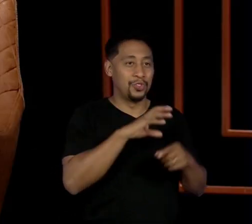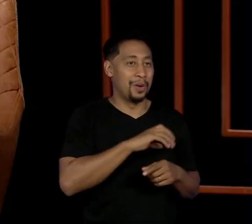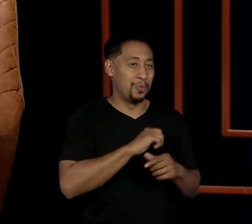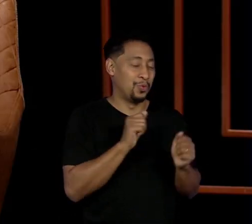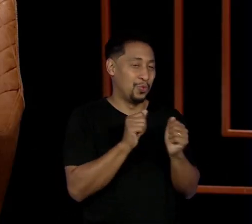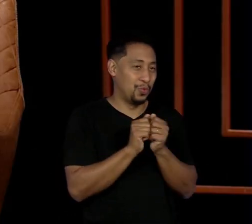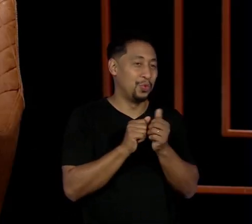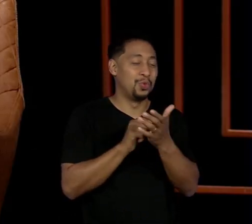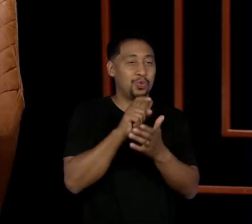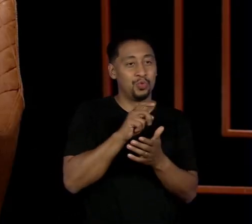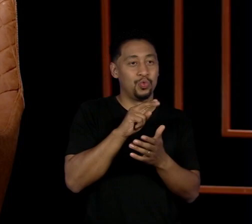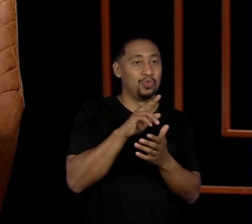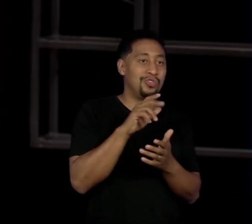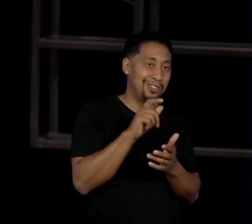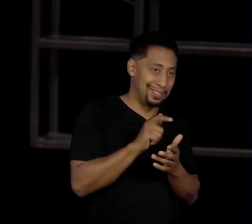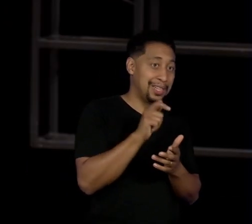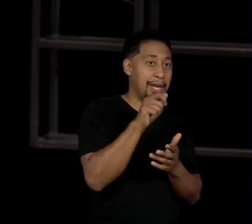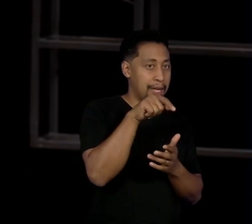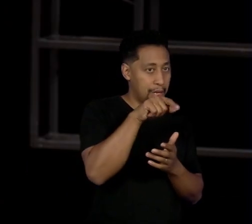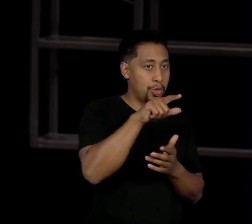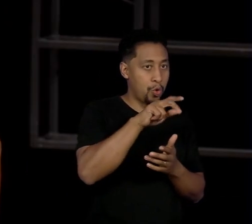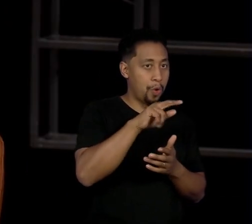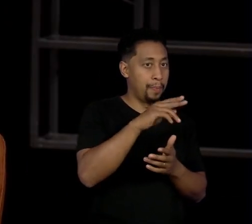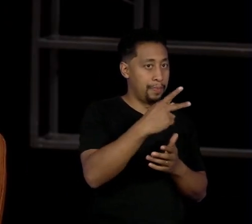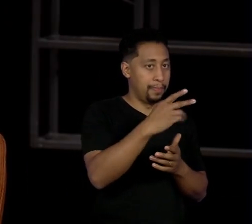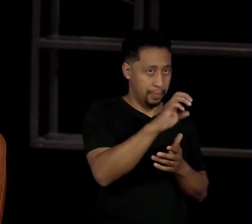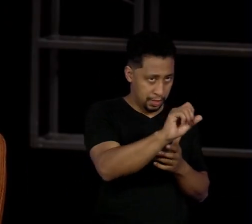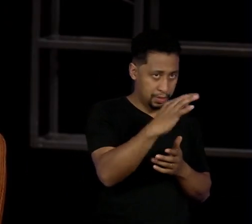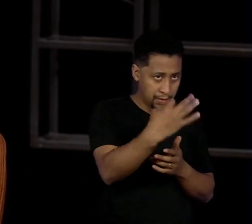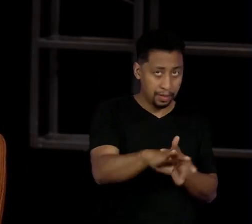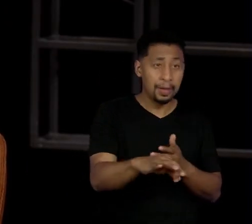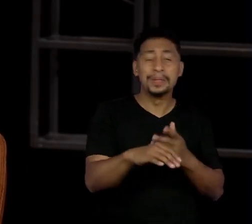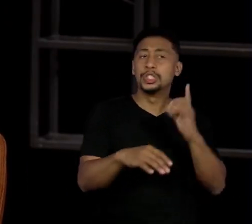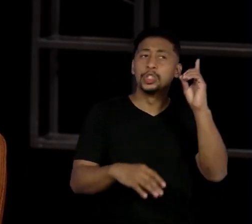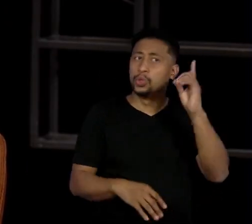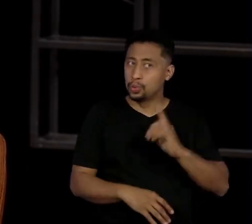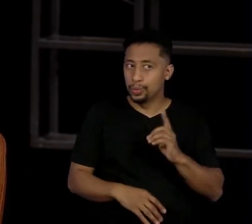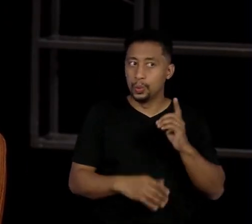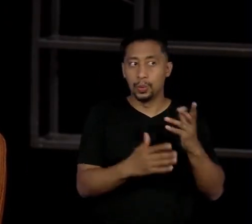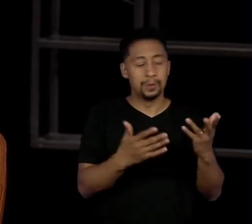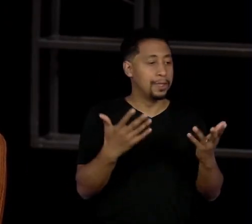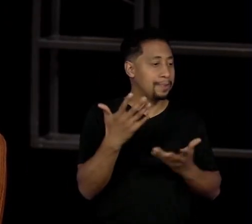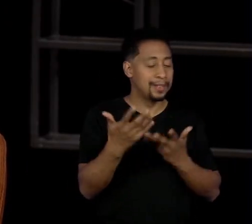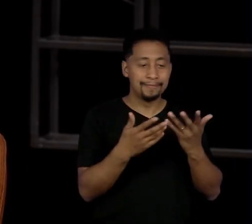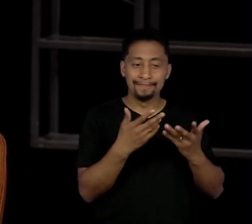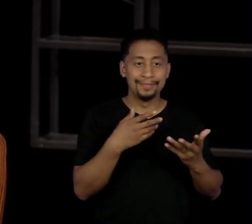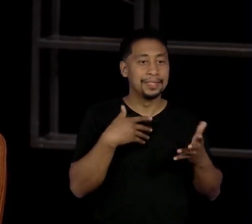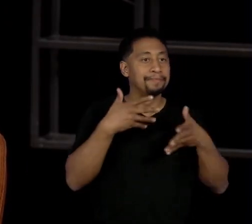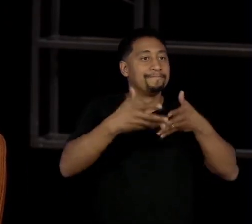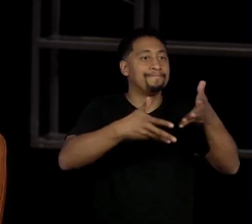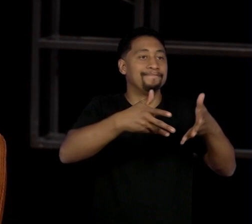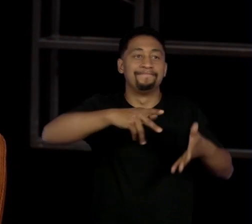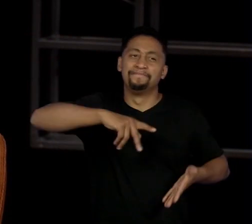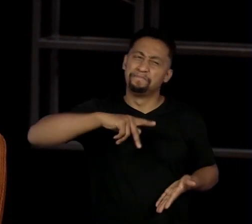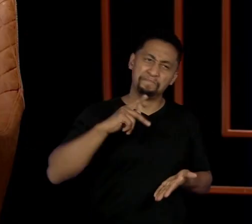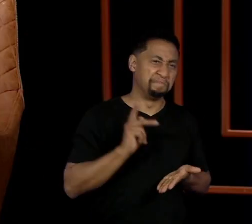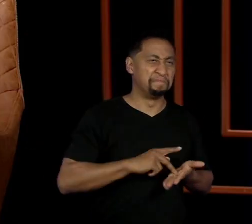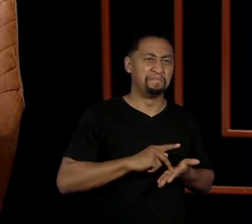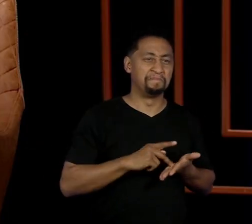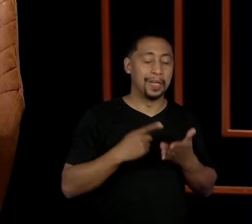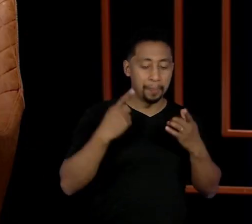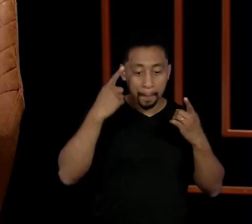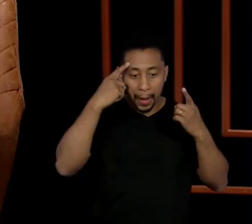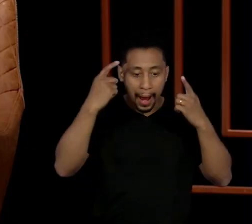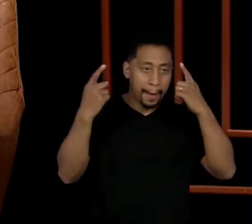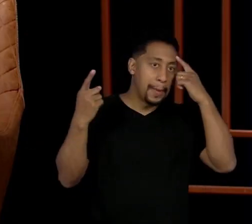Sam Shepard. Babenco era tido esse diretor aí de franqueza absoluta, né? Um cara muito inventivo